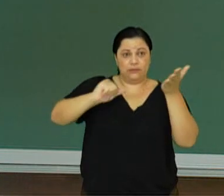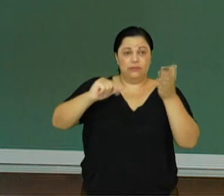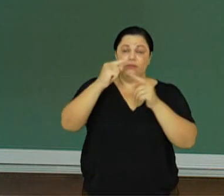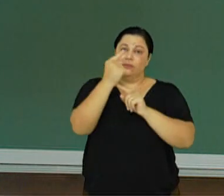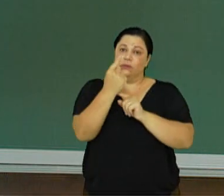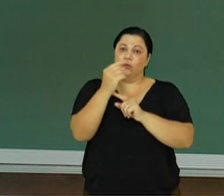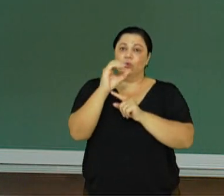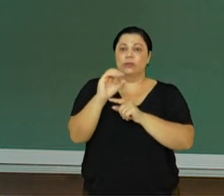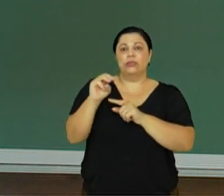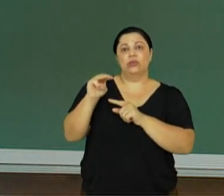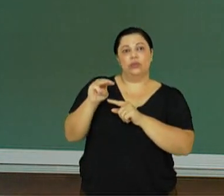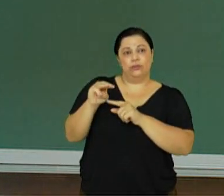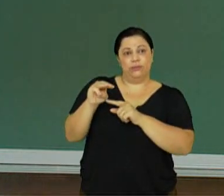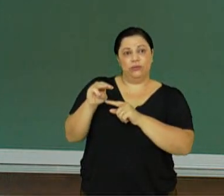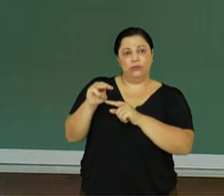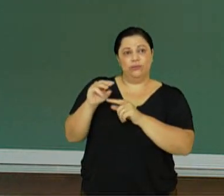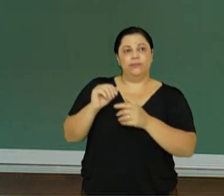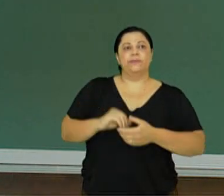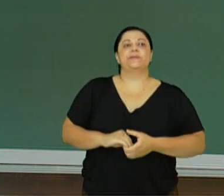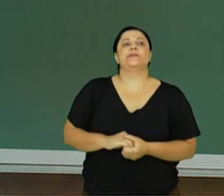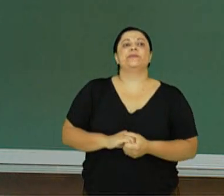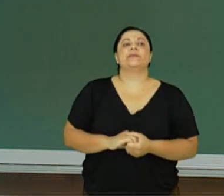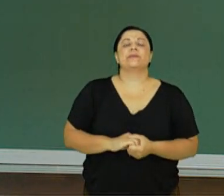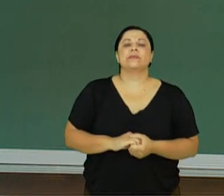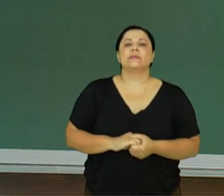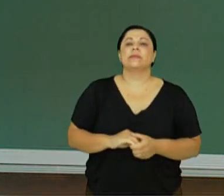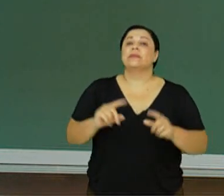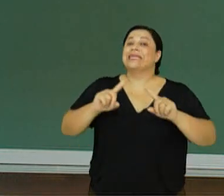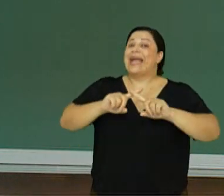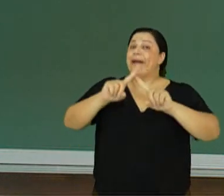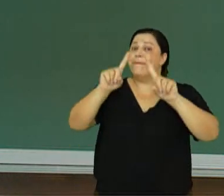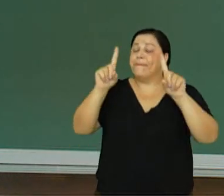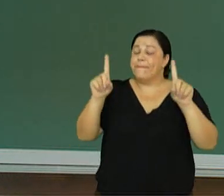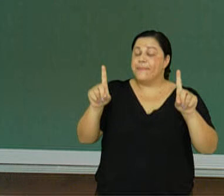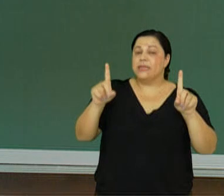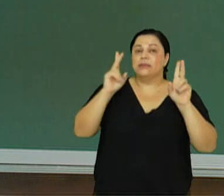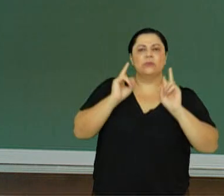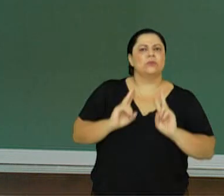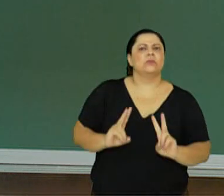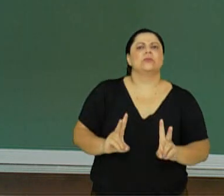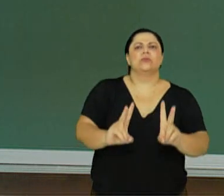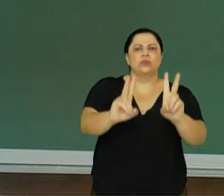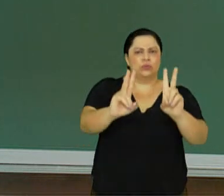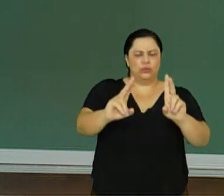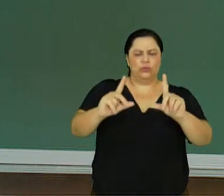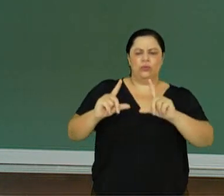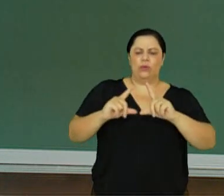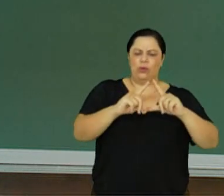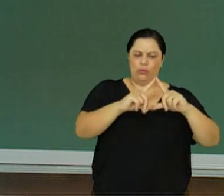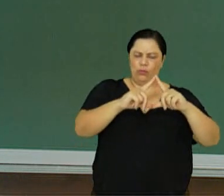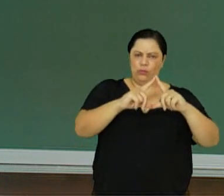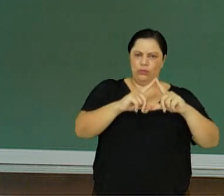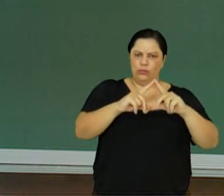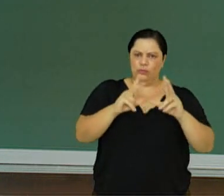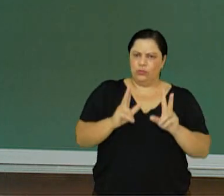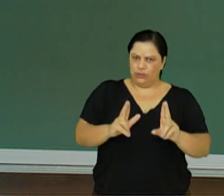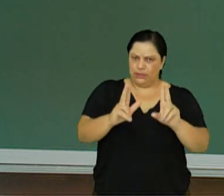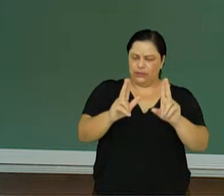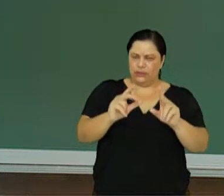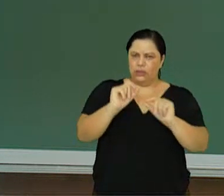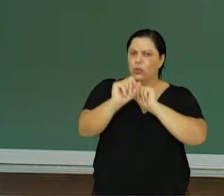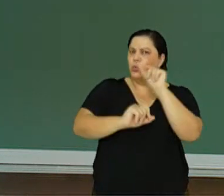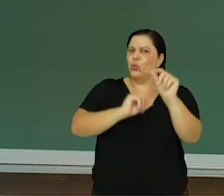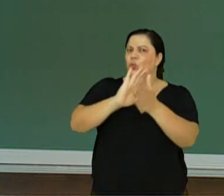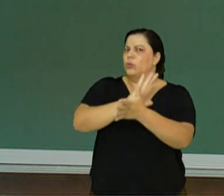de lado, o lado dele é 1,5 centímetro, mas mantendo o mesmo molde, quanto ele passará a